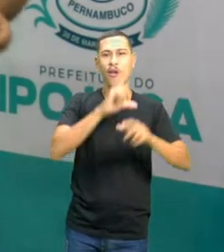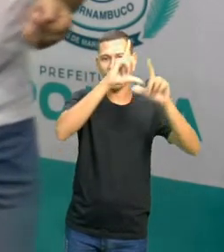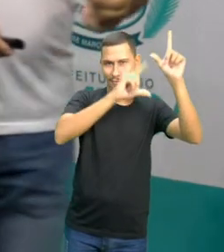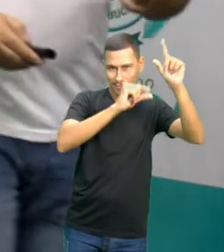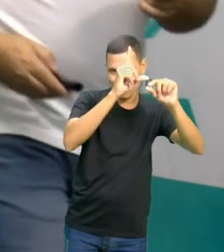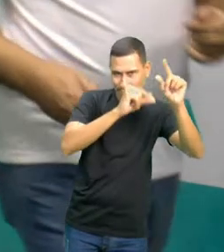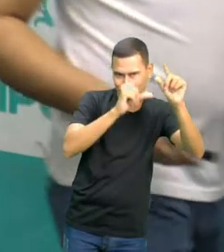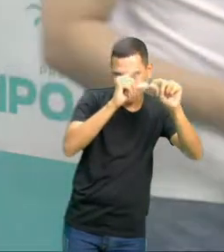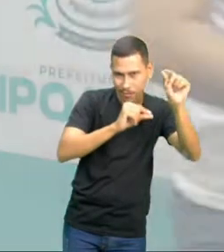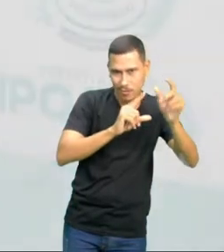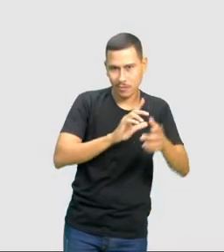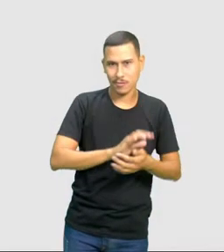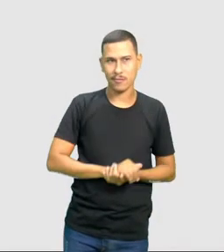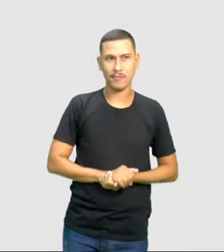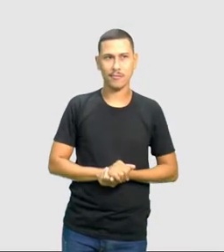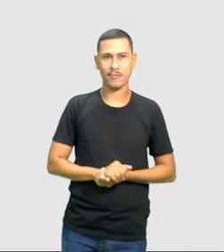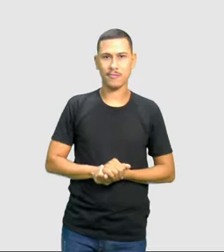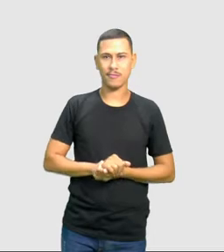Estrelas. Portanto,